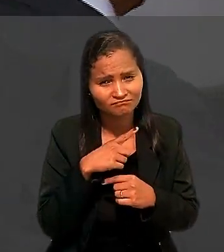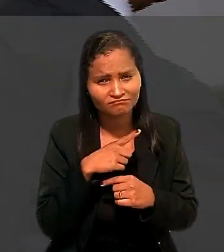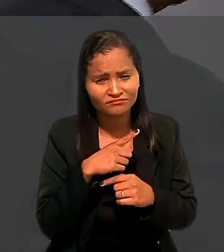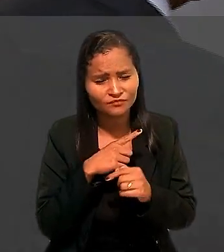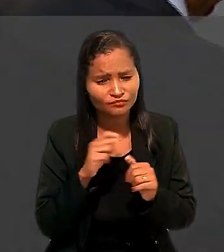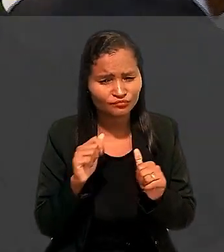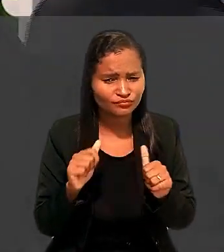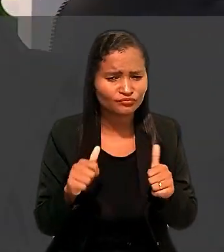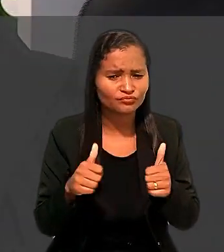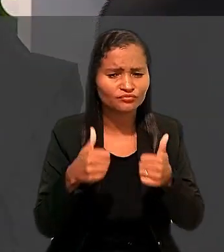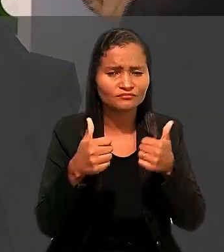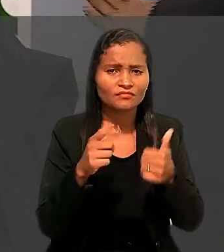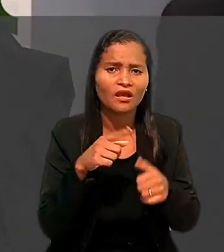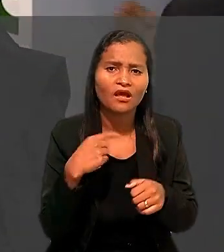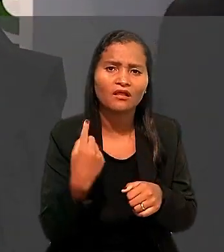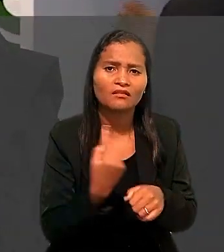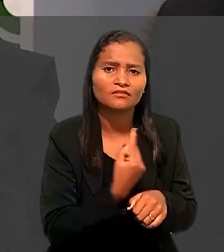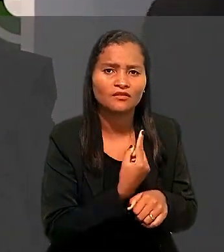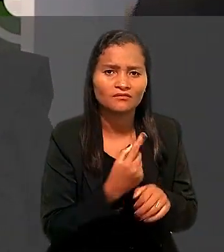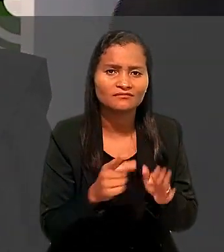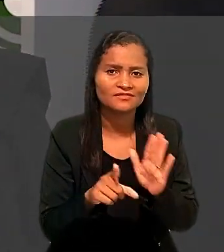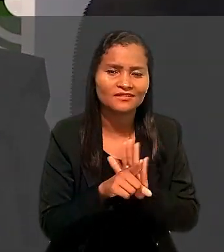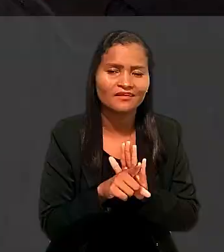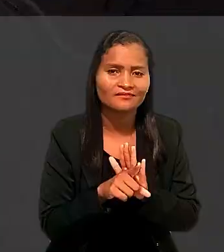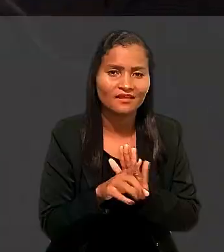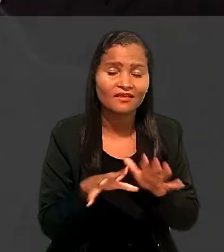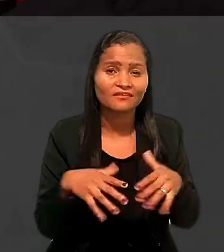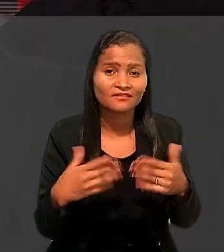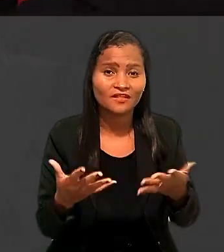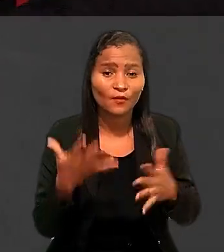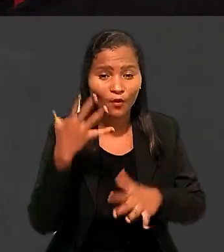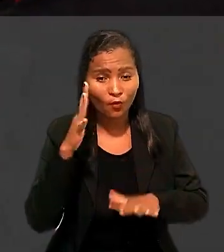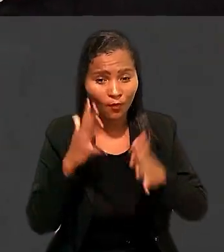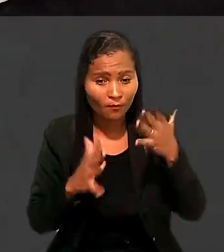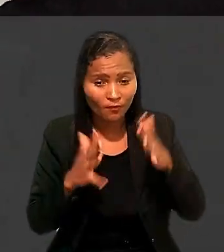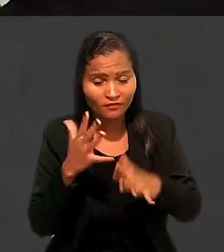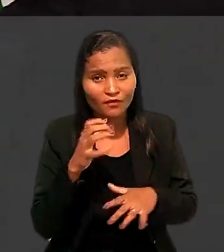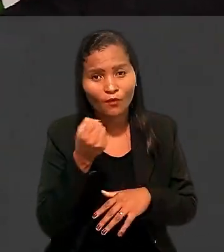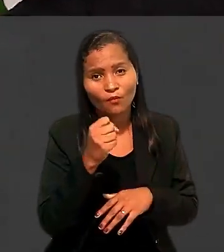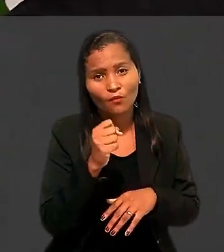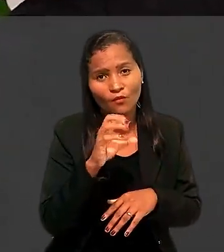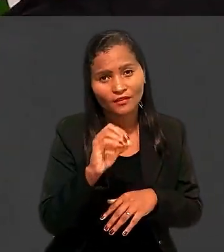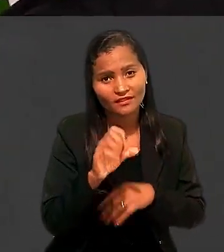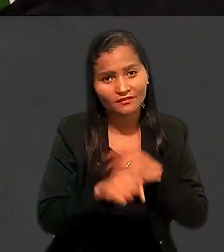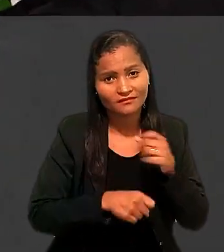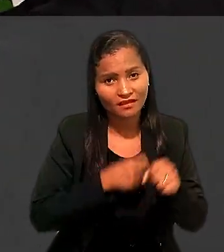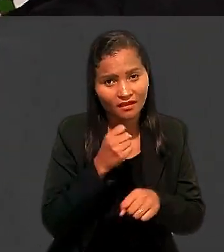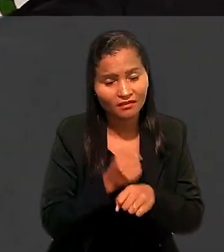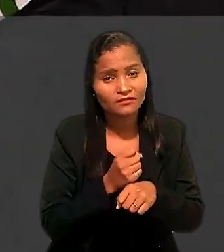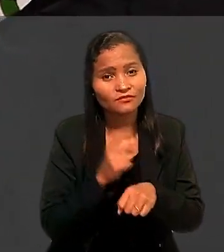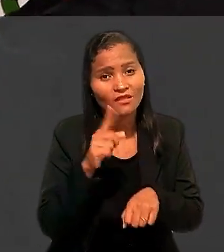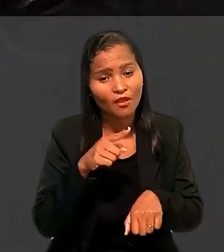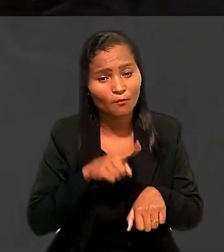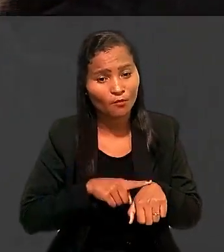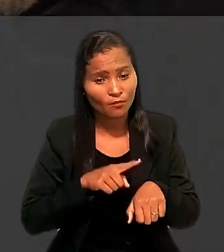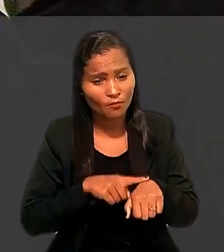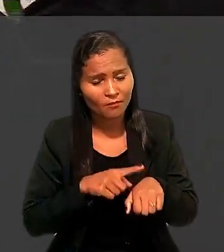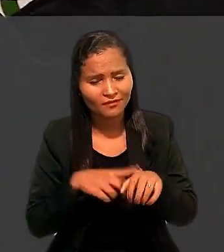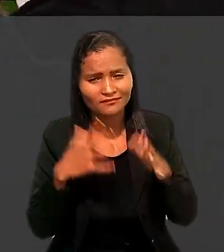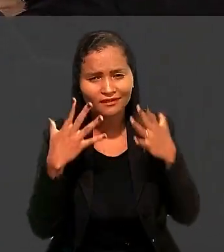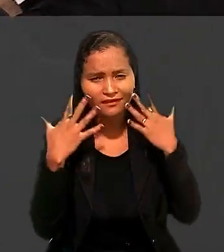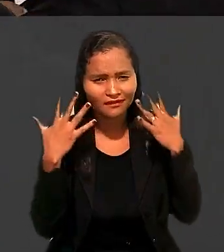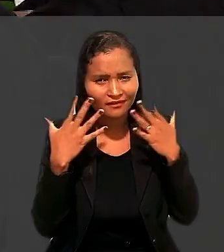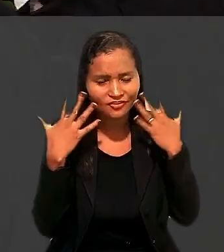trouxeram grandes aperfeiçoamentos à nossa consolidação. Então, a comemoração desses 80 anos é um